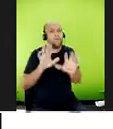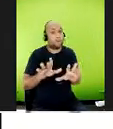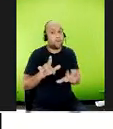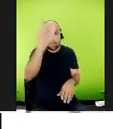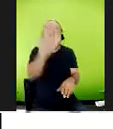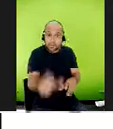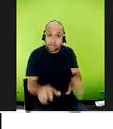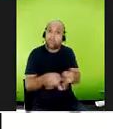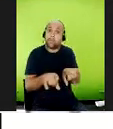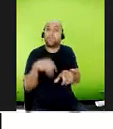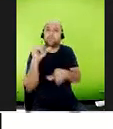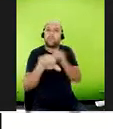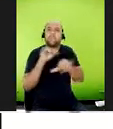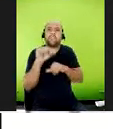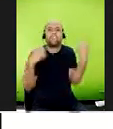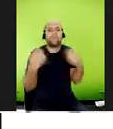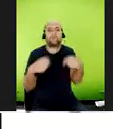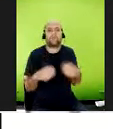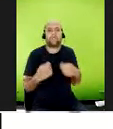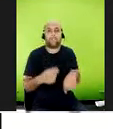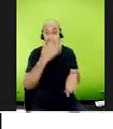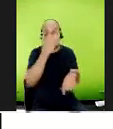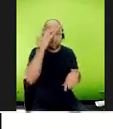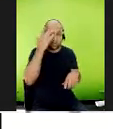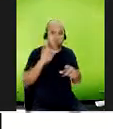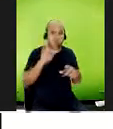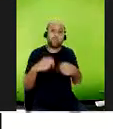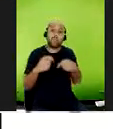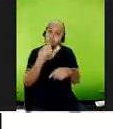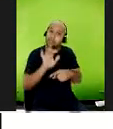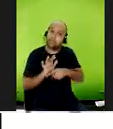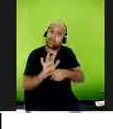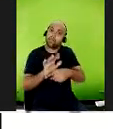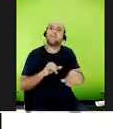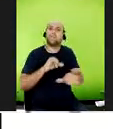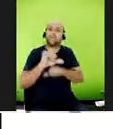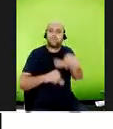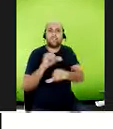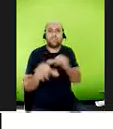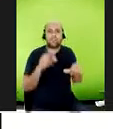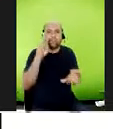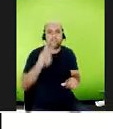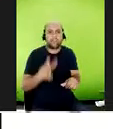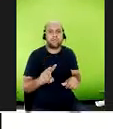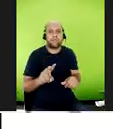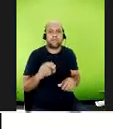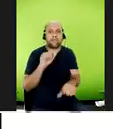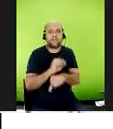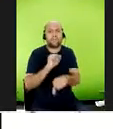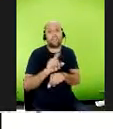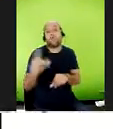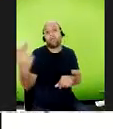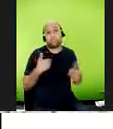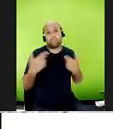vocês em algum momento poderão auxiliar na mudança desse olhar aqui não pode esperar só do outro tá E aí quando eu falo